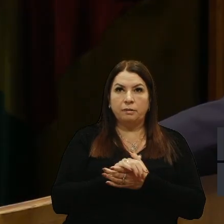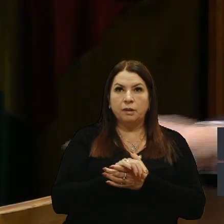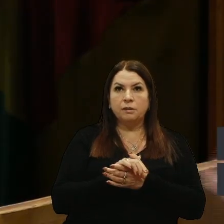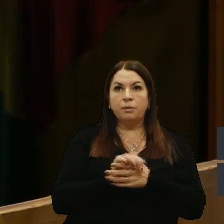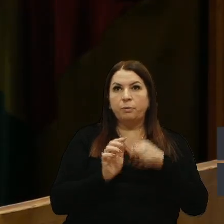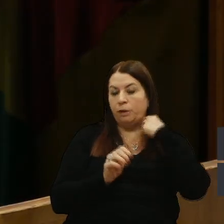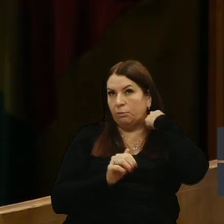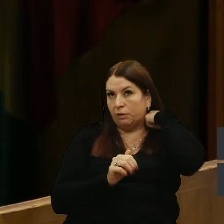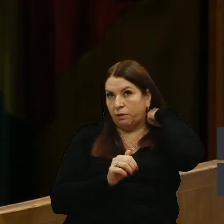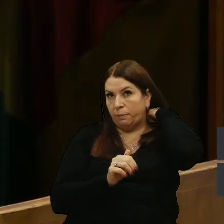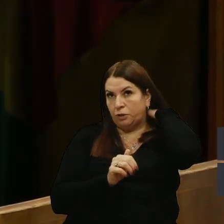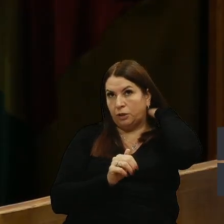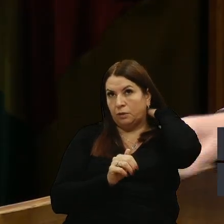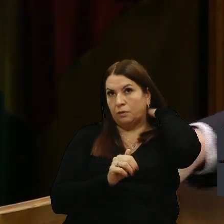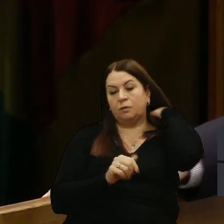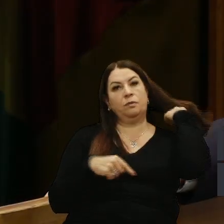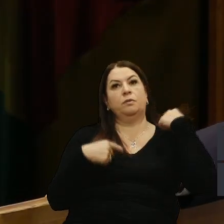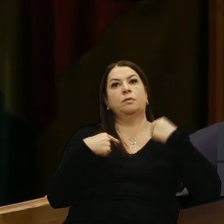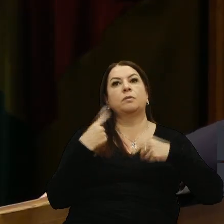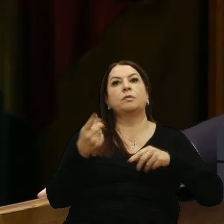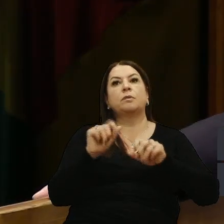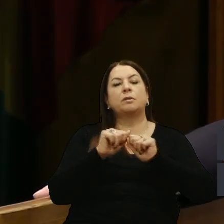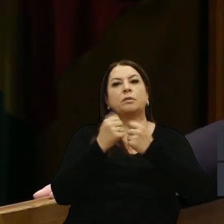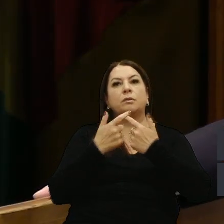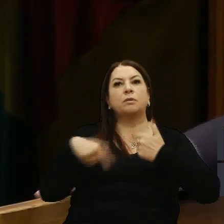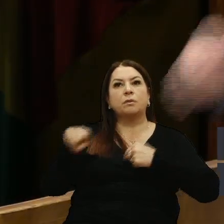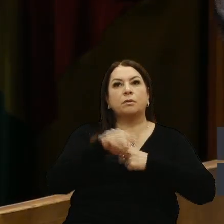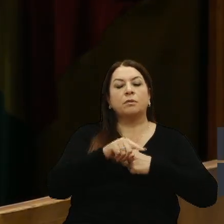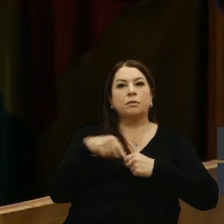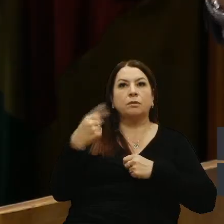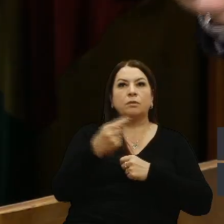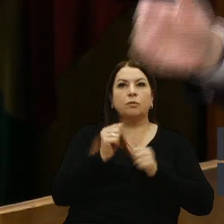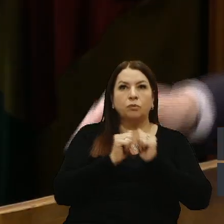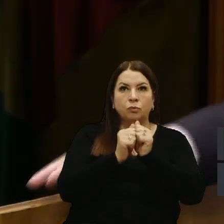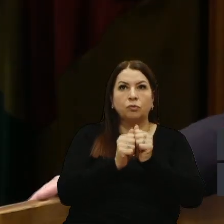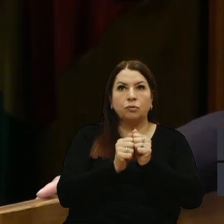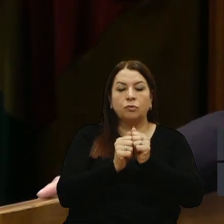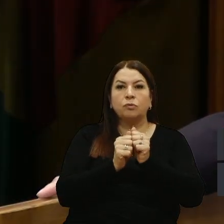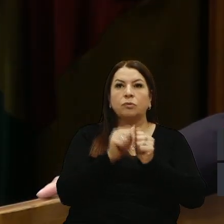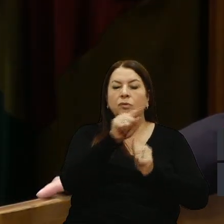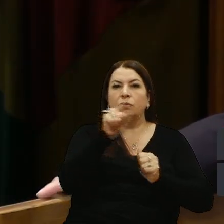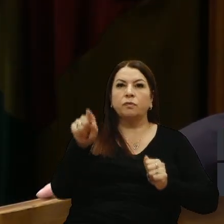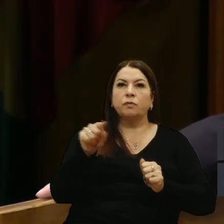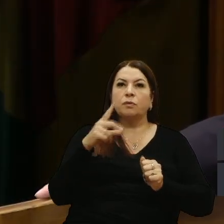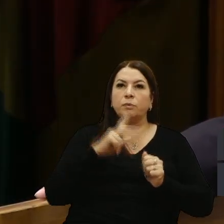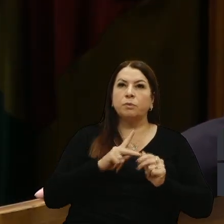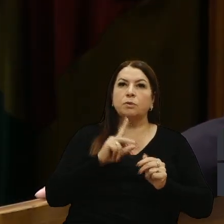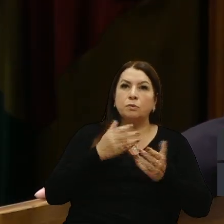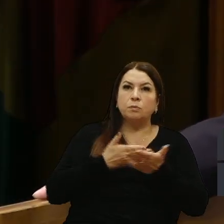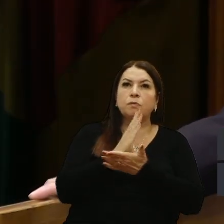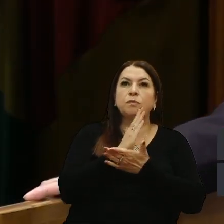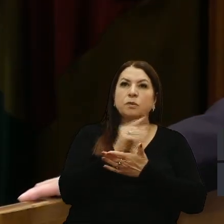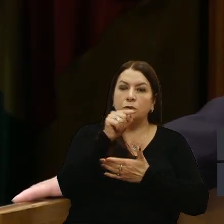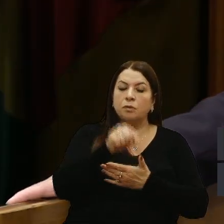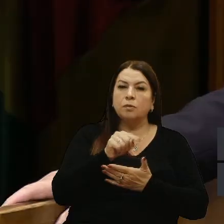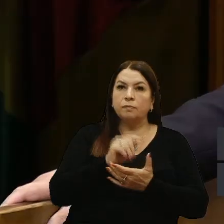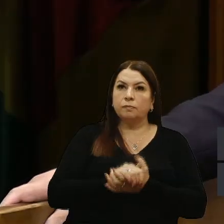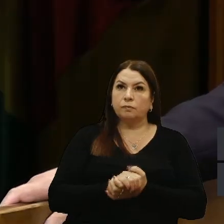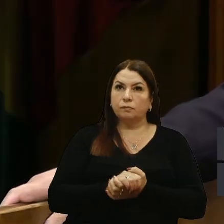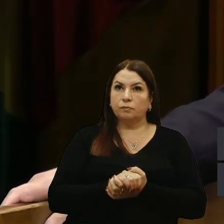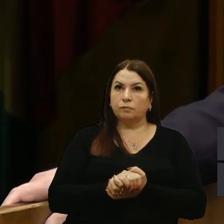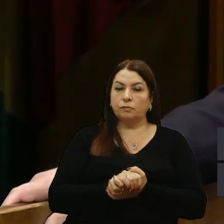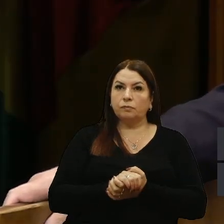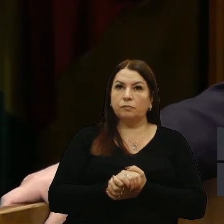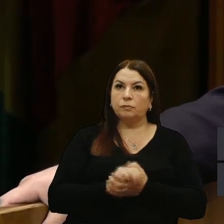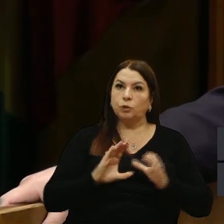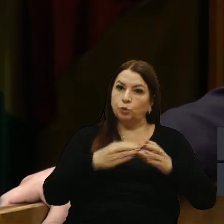que eu não pude estar no parlamento no dia de ontem para, junto com as vossas excelências, aprovarmos aqui a